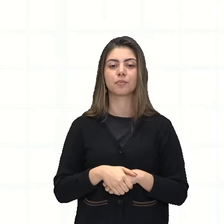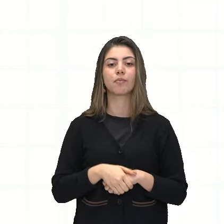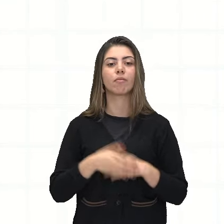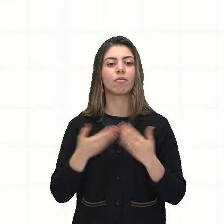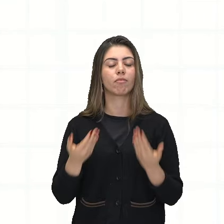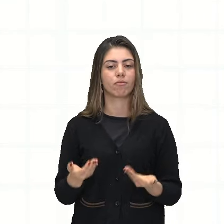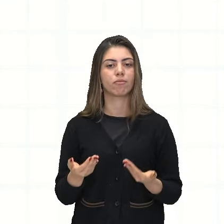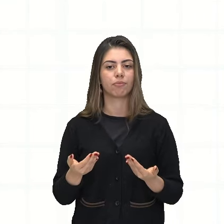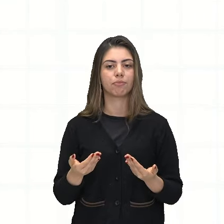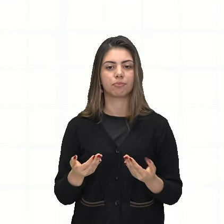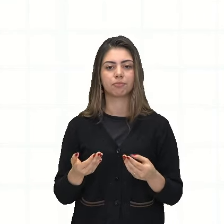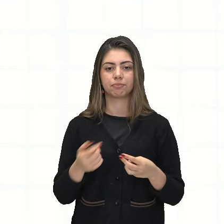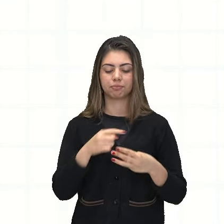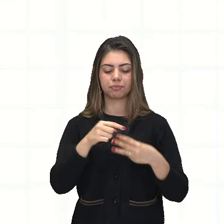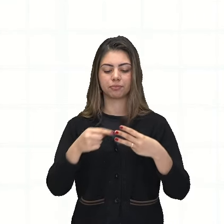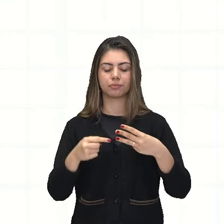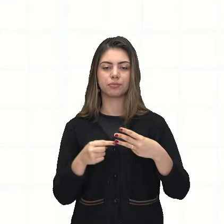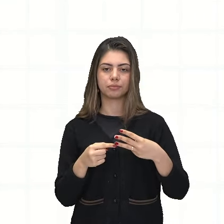Por conclusão.